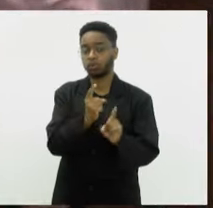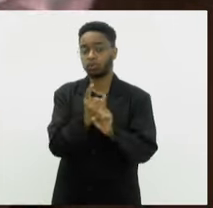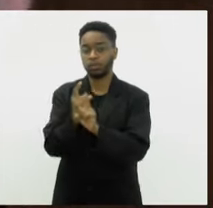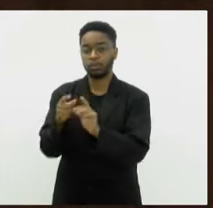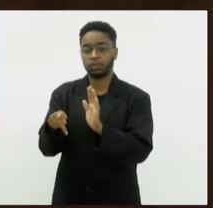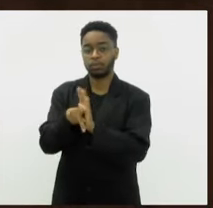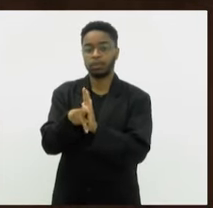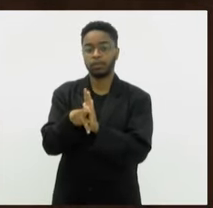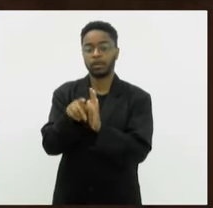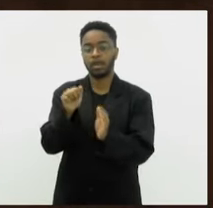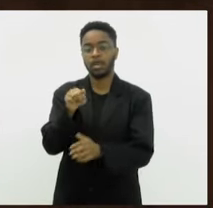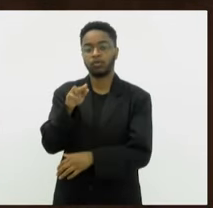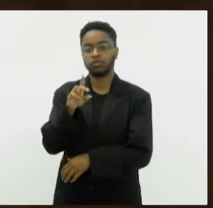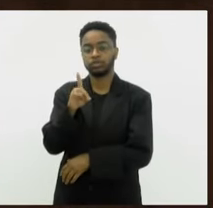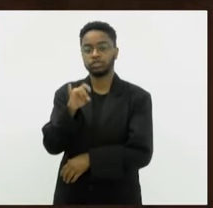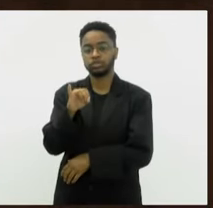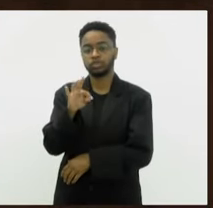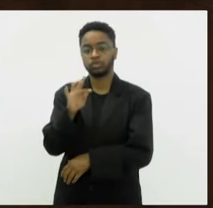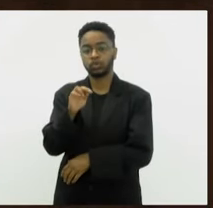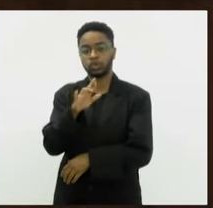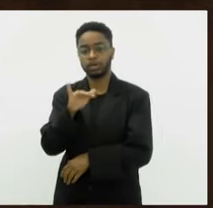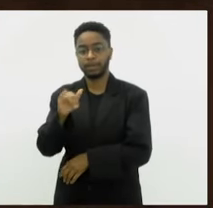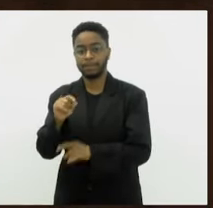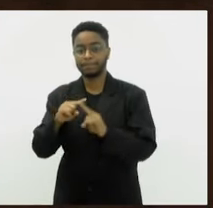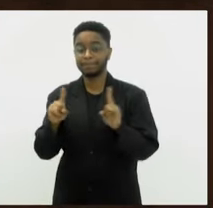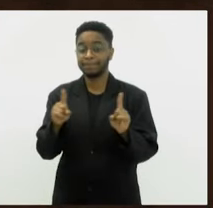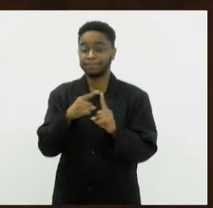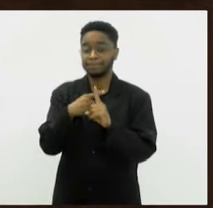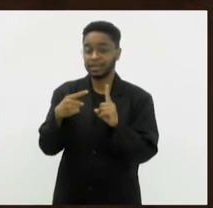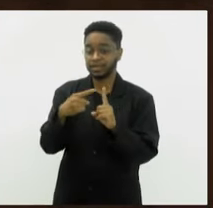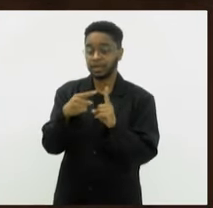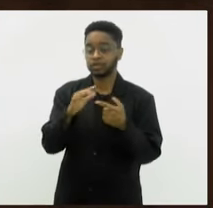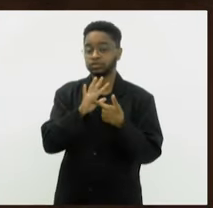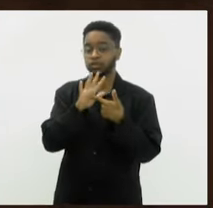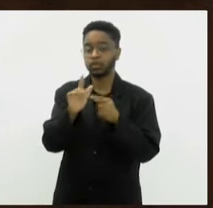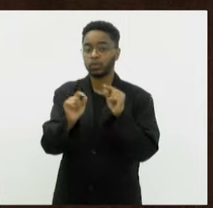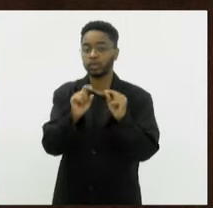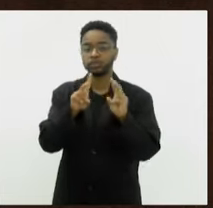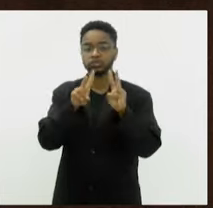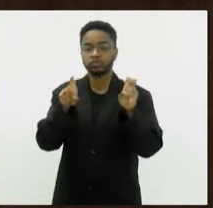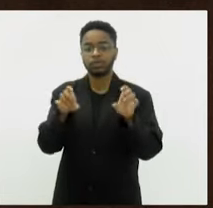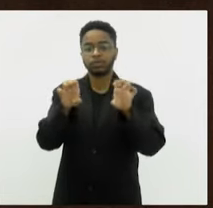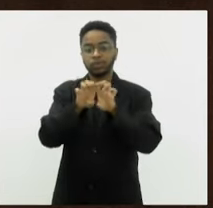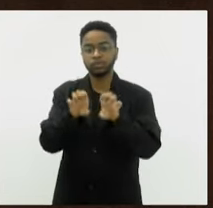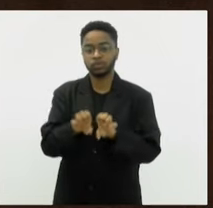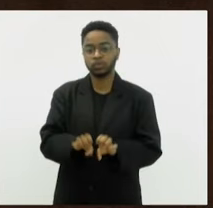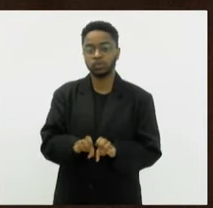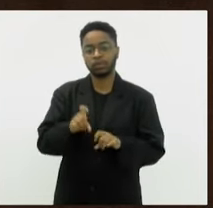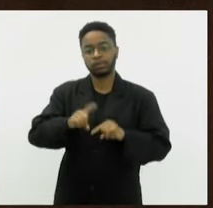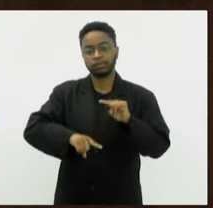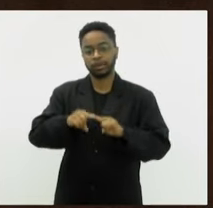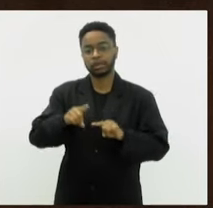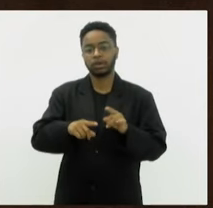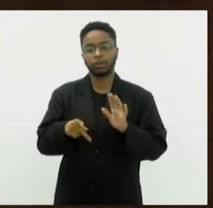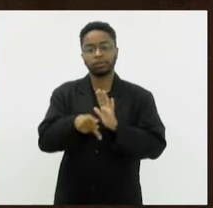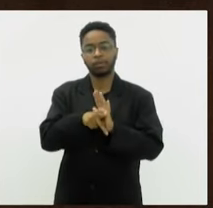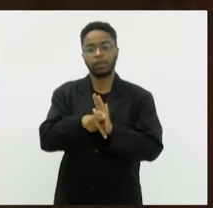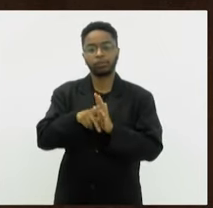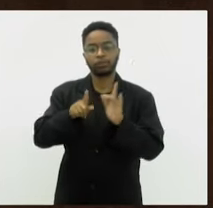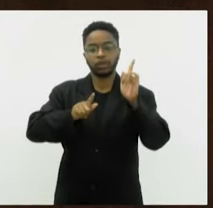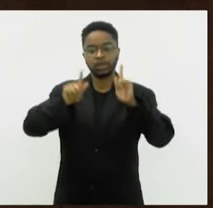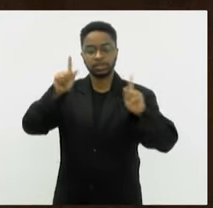auditoria, metade deles dizia respeito à estruturação dos elementos licitatórios e